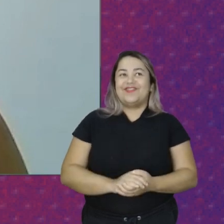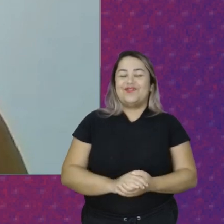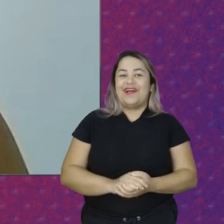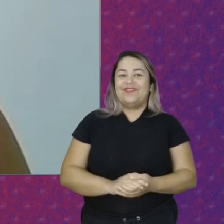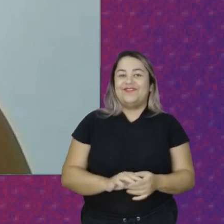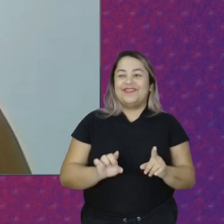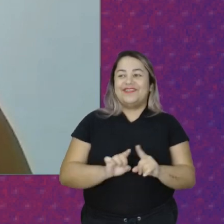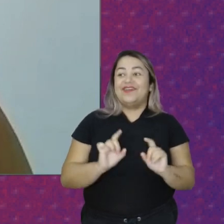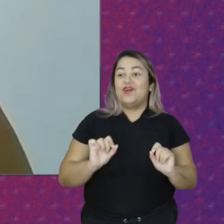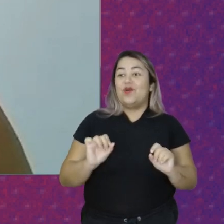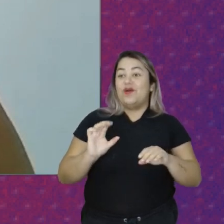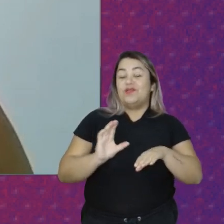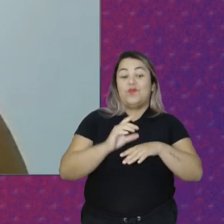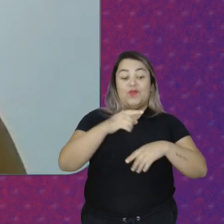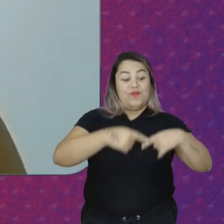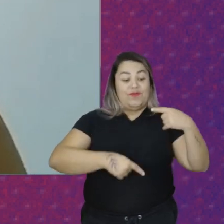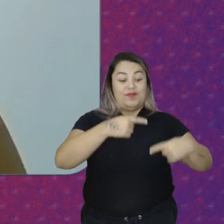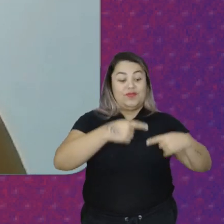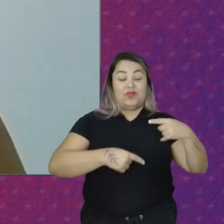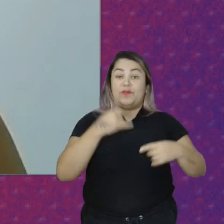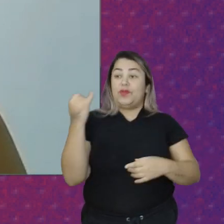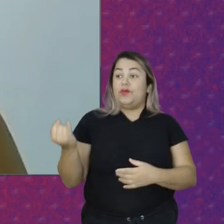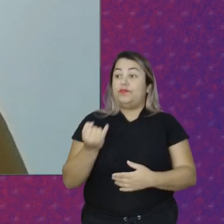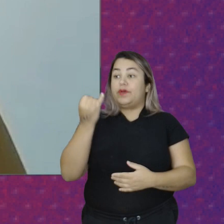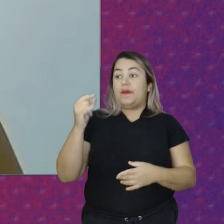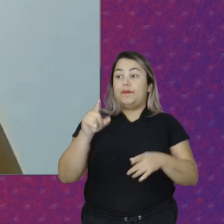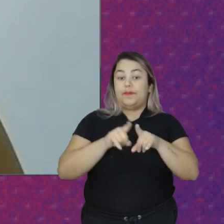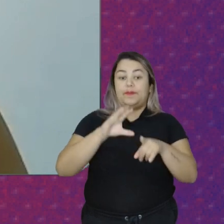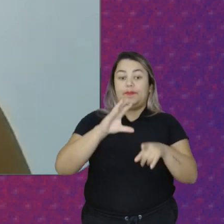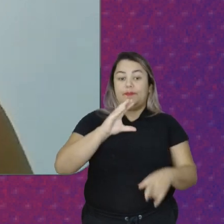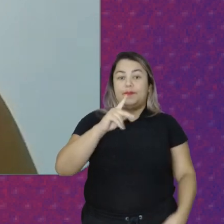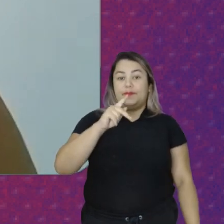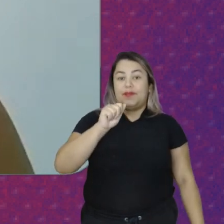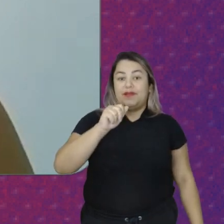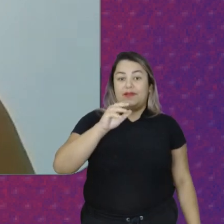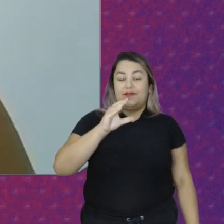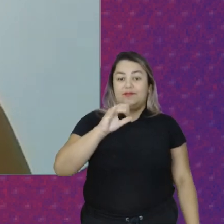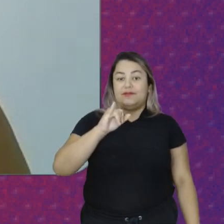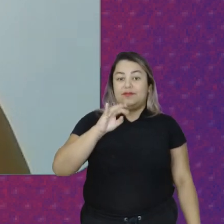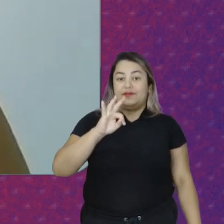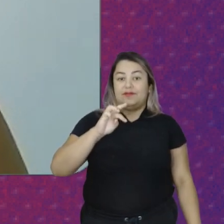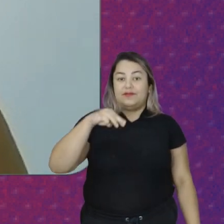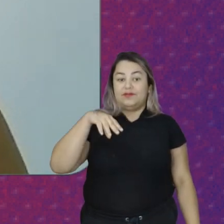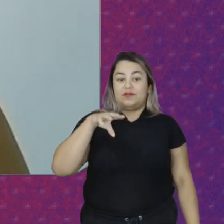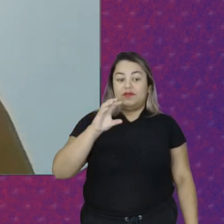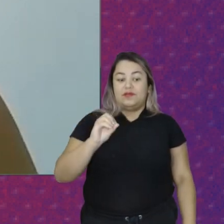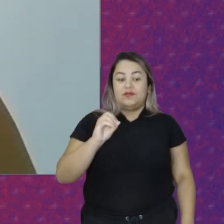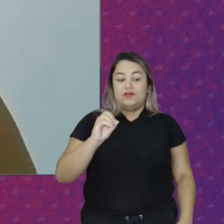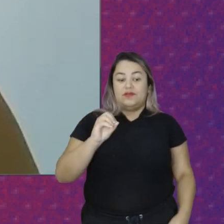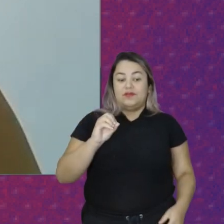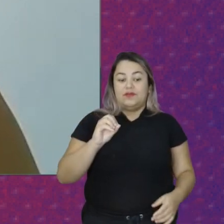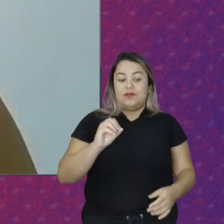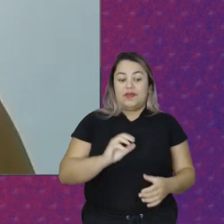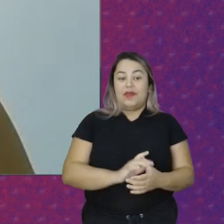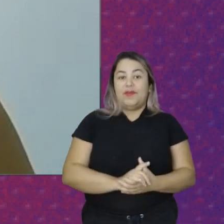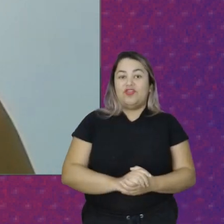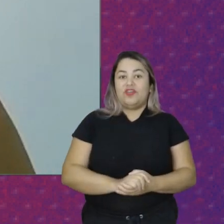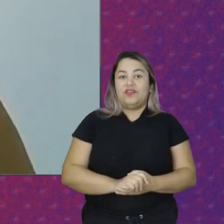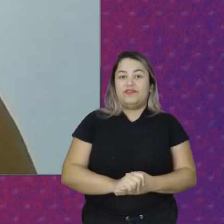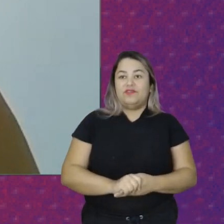o conceito de uma política anticapacitista. E aí, o que é o capacitismo? O capacitismo é